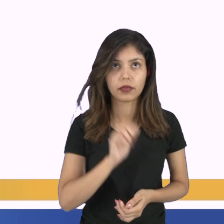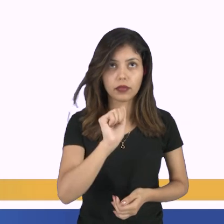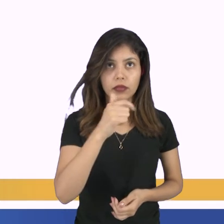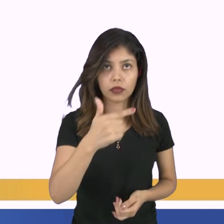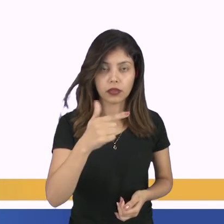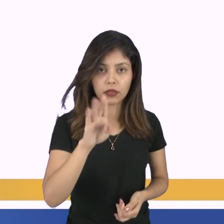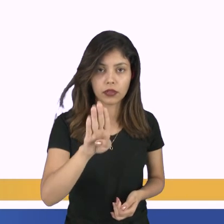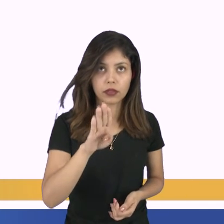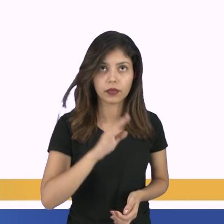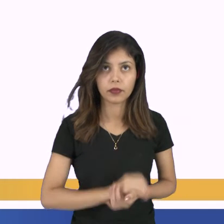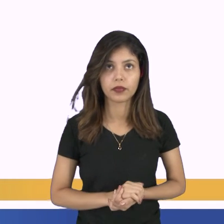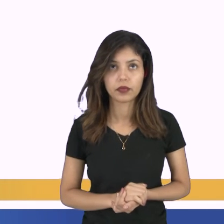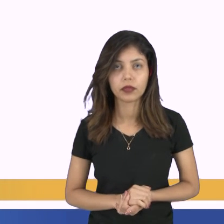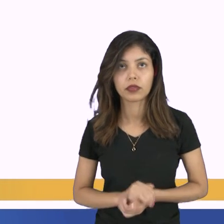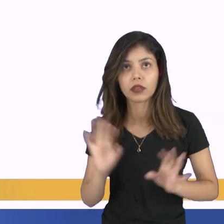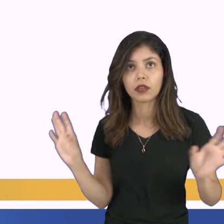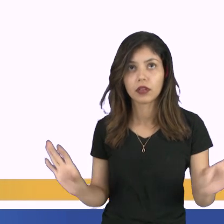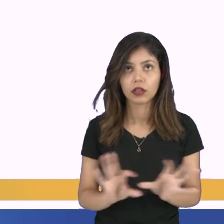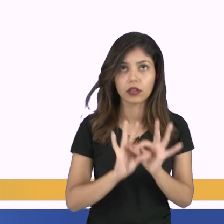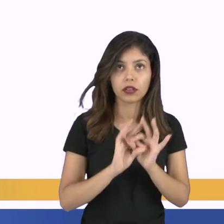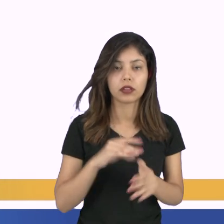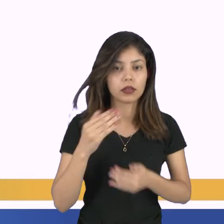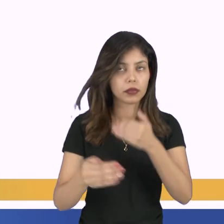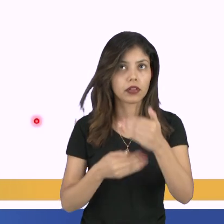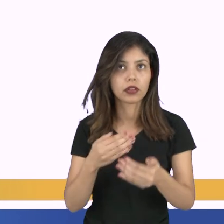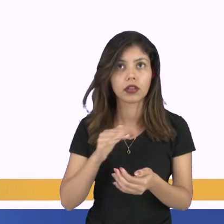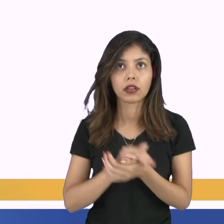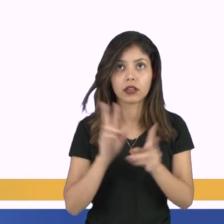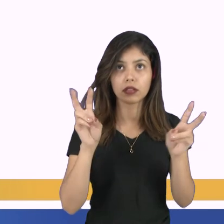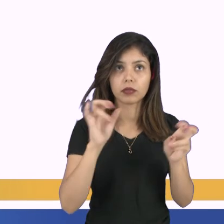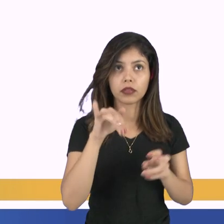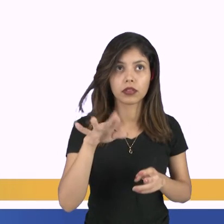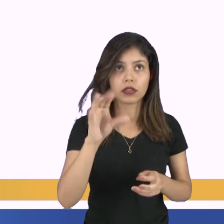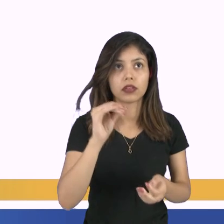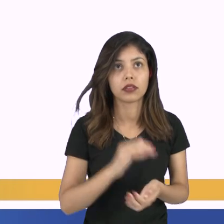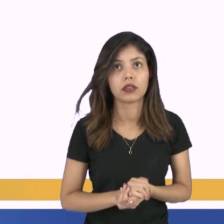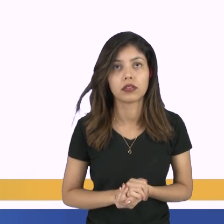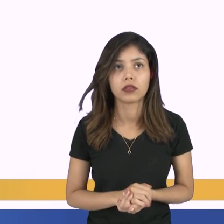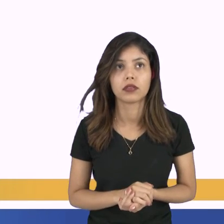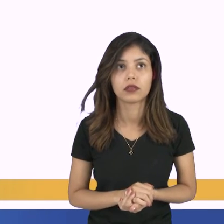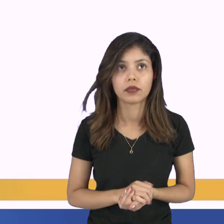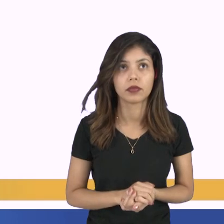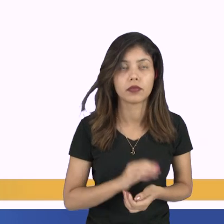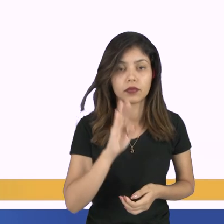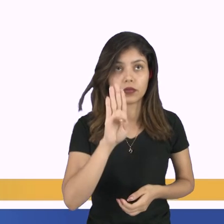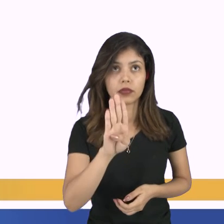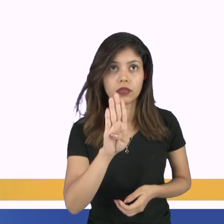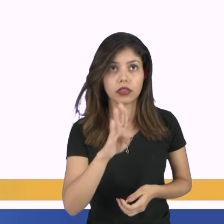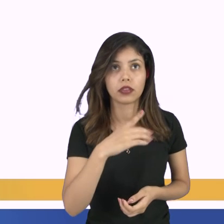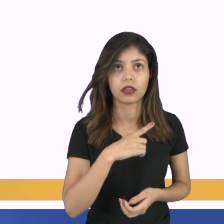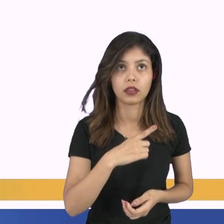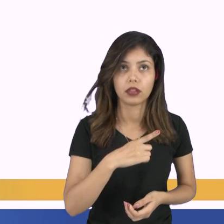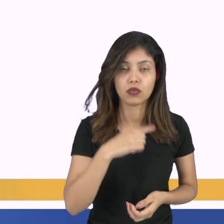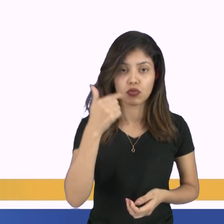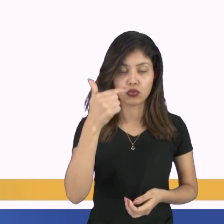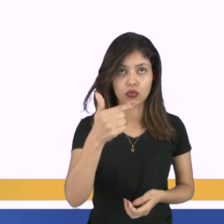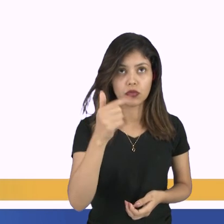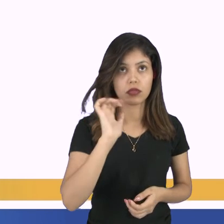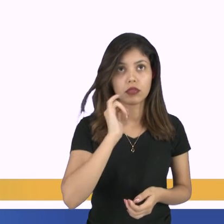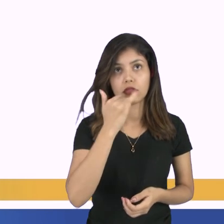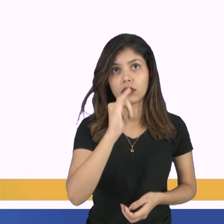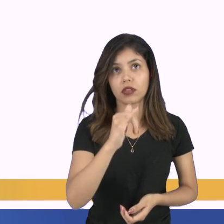é A2B e a ligação que se processa é do tipo iônica. O átomo B cede 2